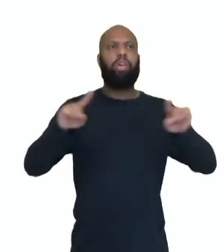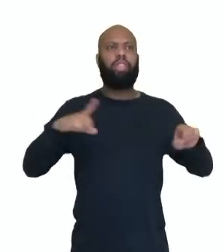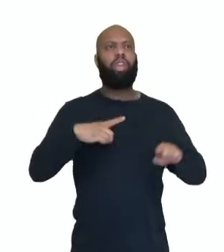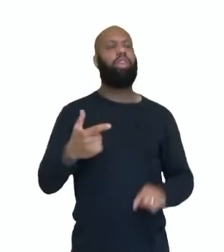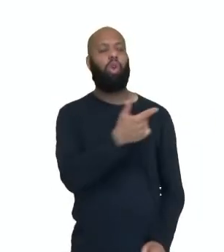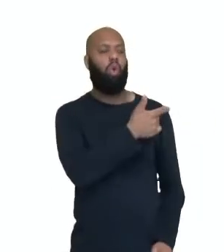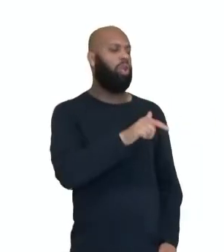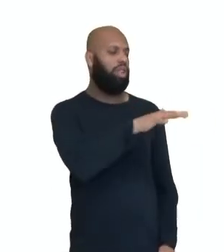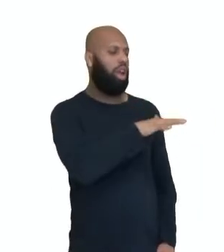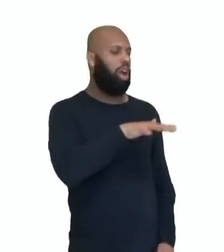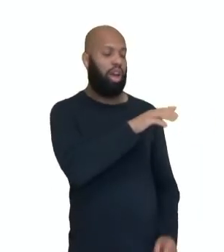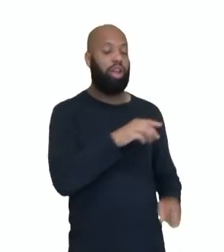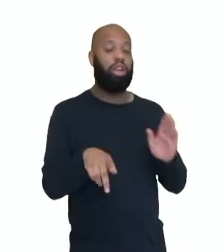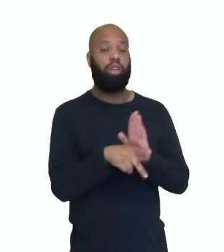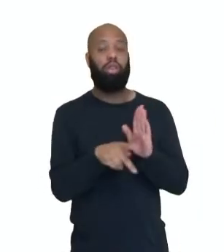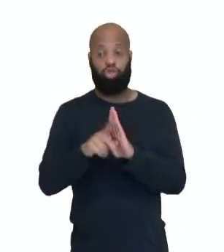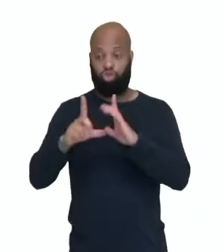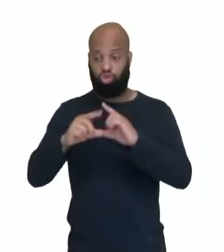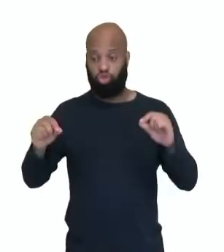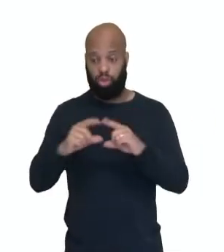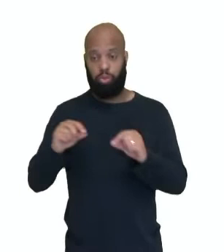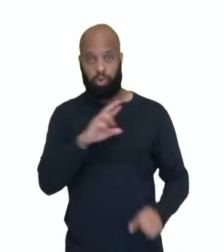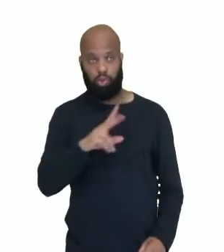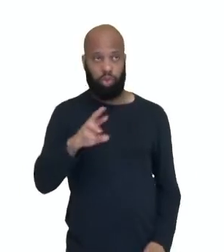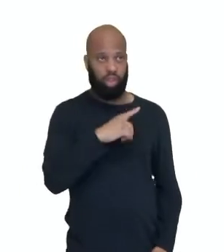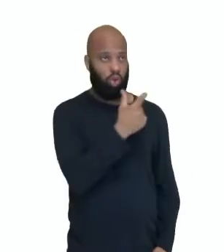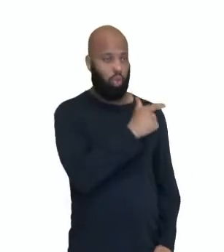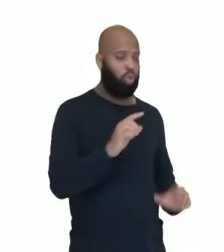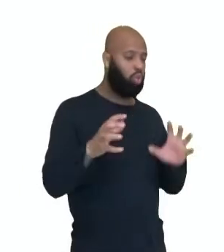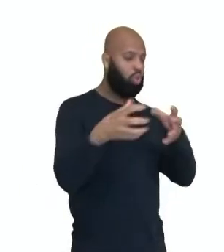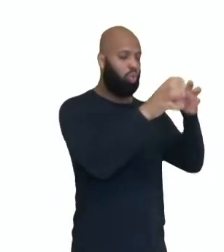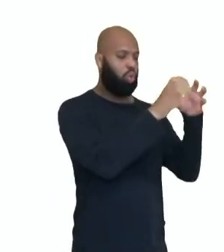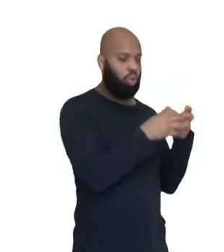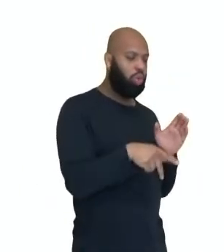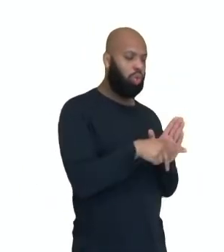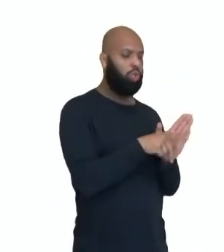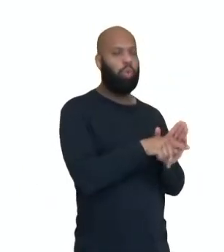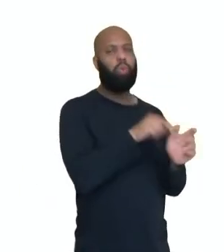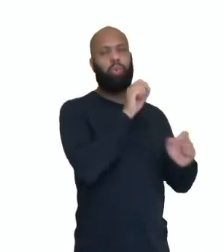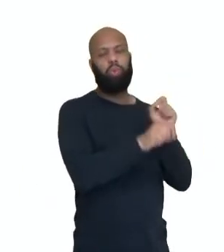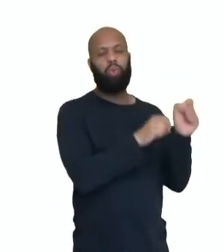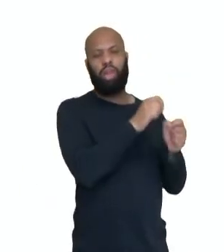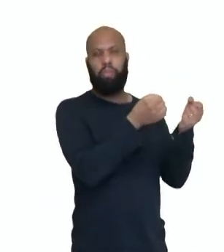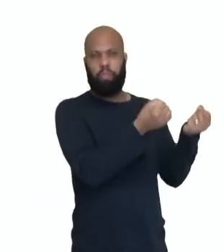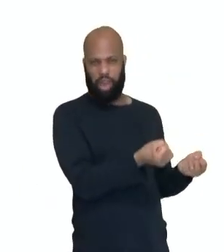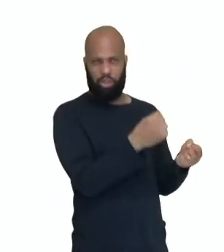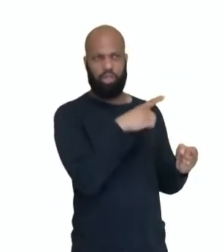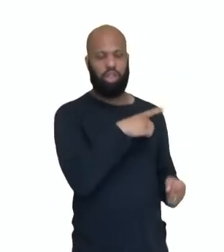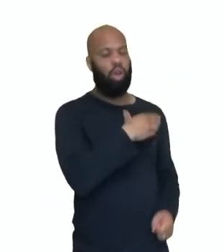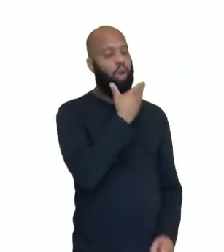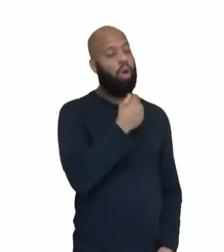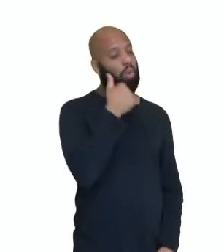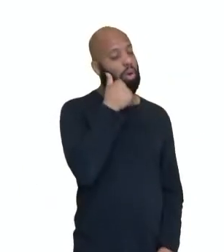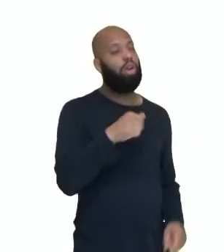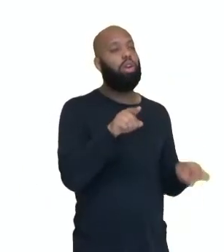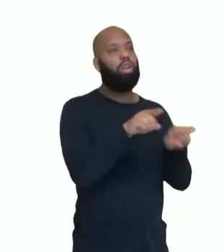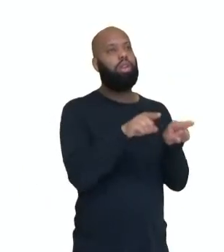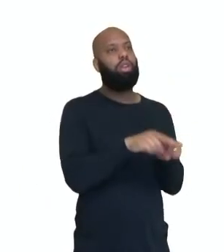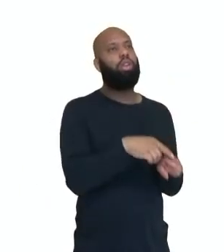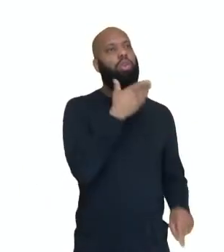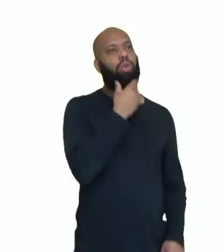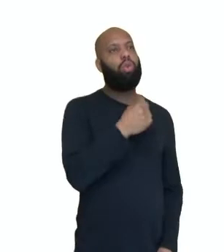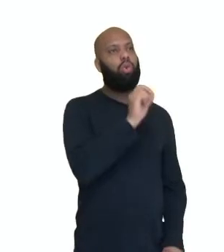Japão, nós temos outras categorias de peso. Então, tanto masculino como feminino, né? O